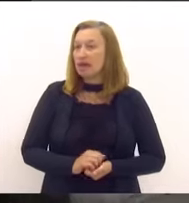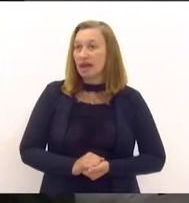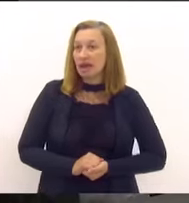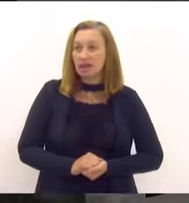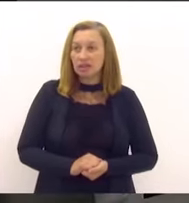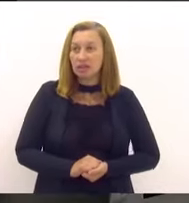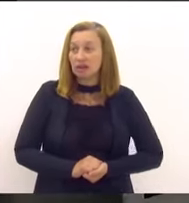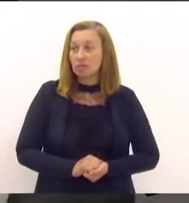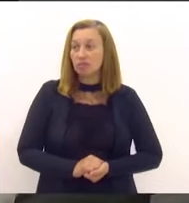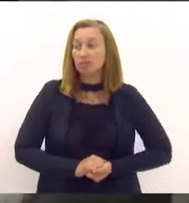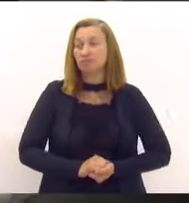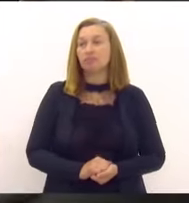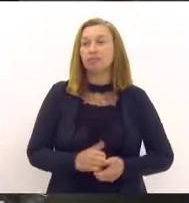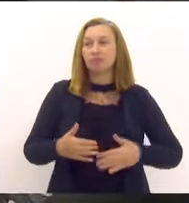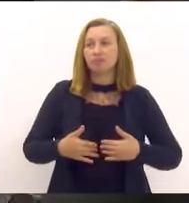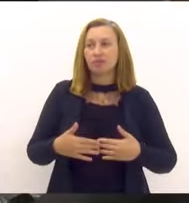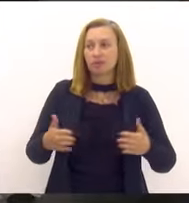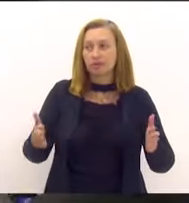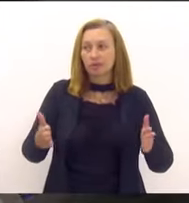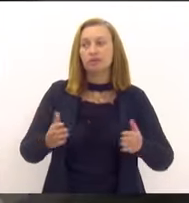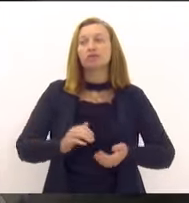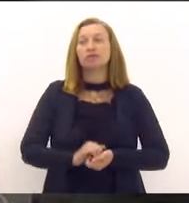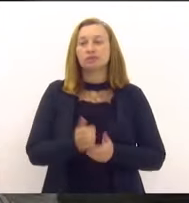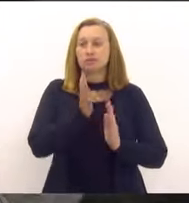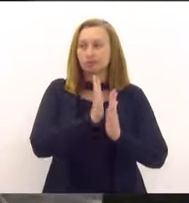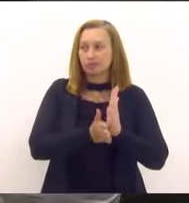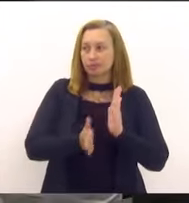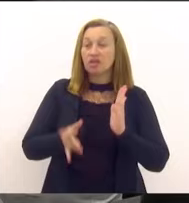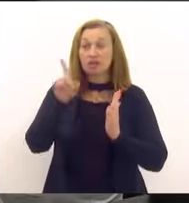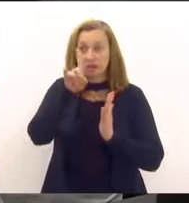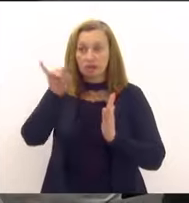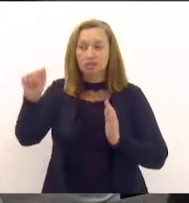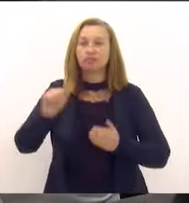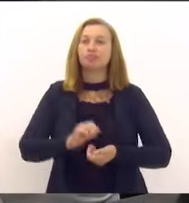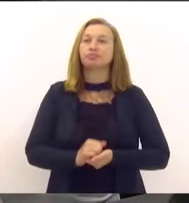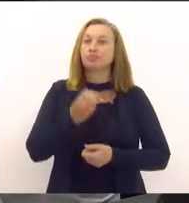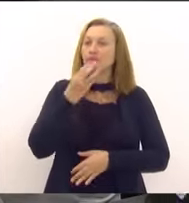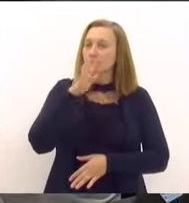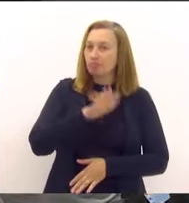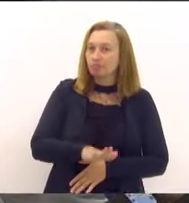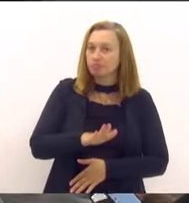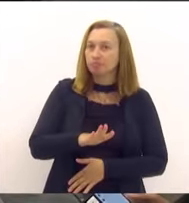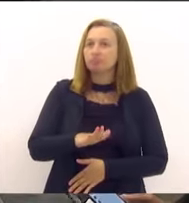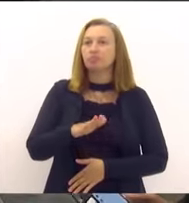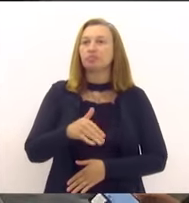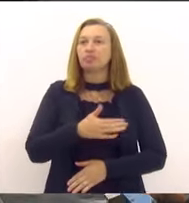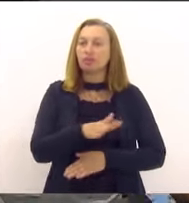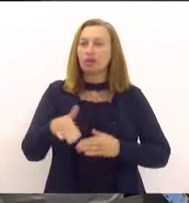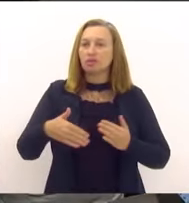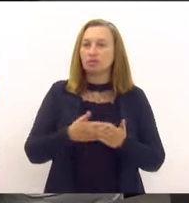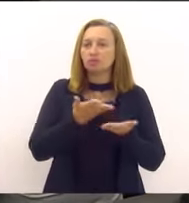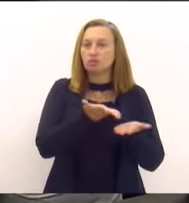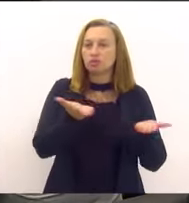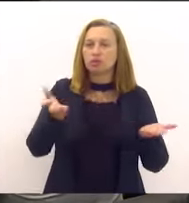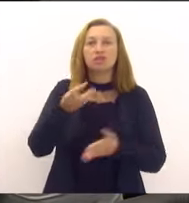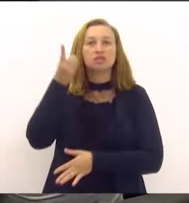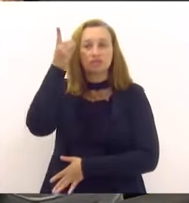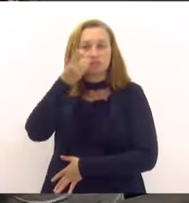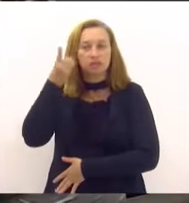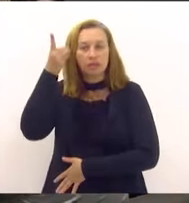Está reaberta a sessão, passa-se a ordem do dia. Boa tarde, senhores e senhoras